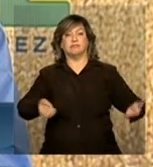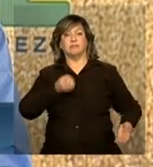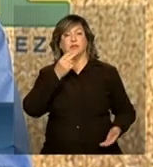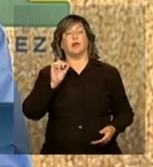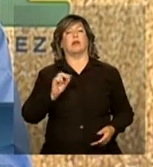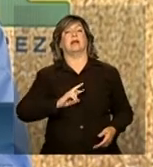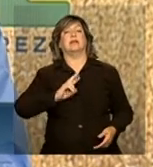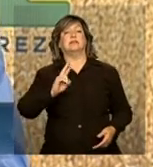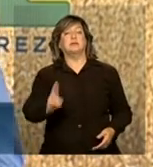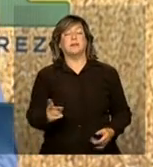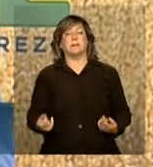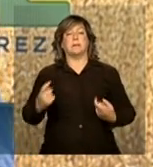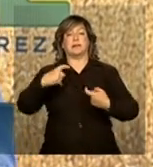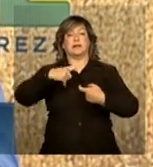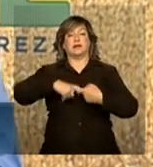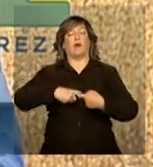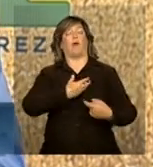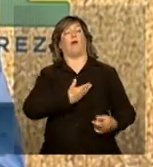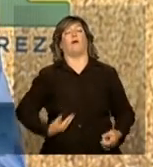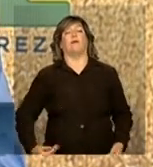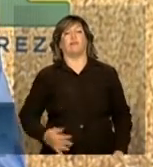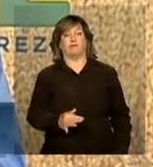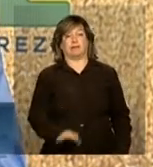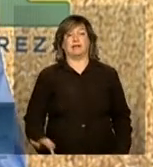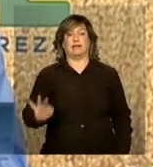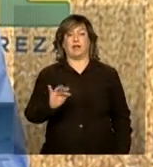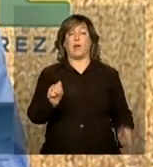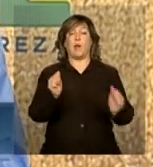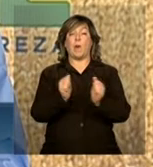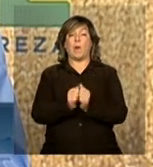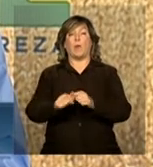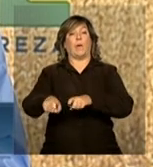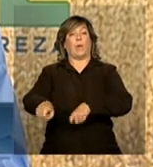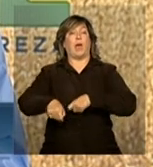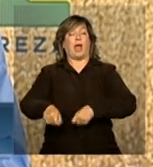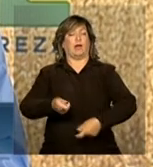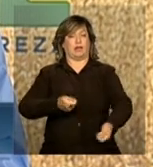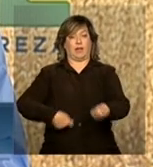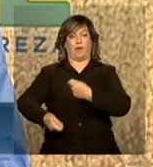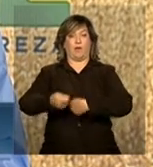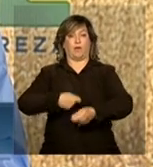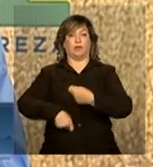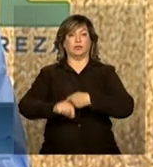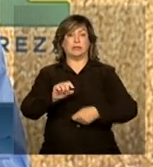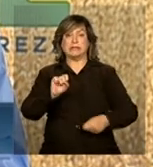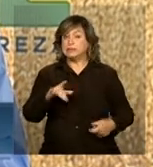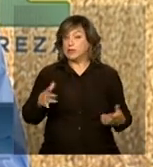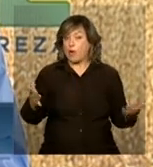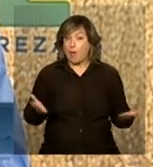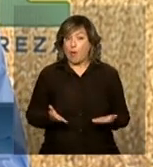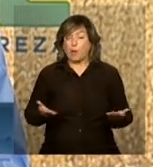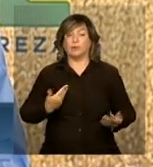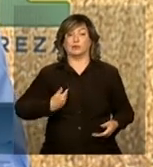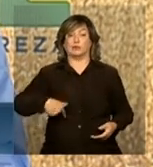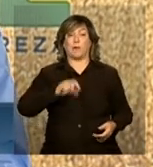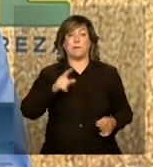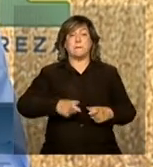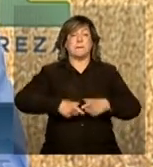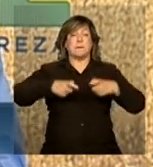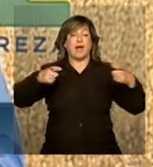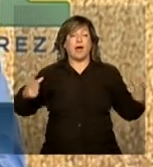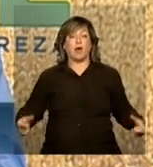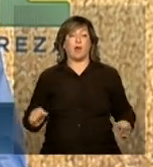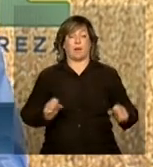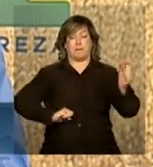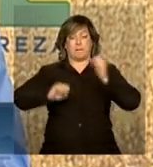da parceria do governo federal com o agronegócio brasileiro. Se hoje somos um dos maiores produtores e exportadores de